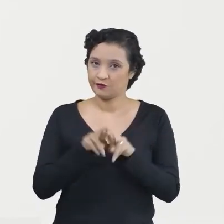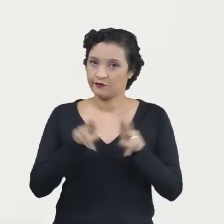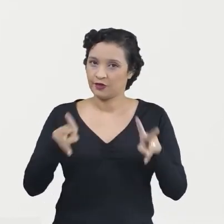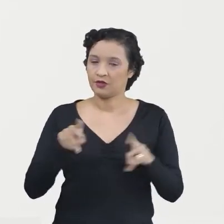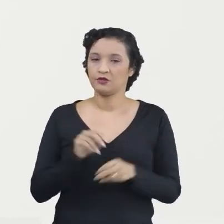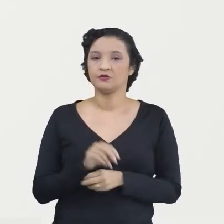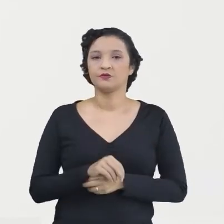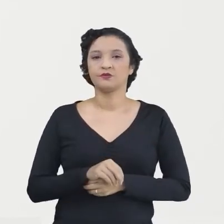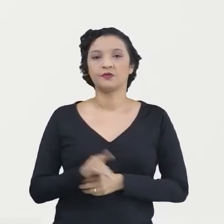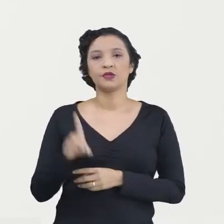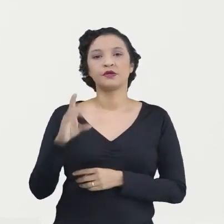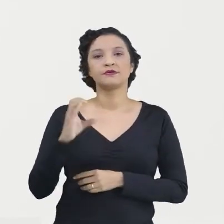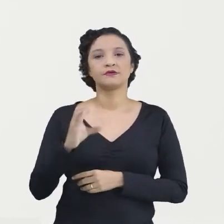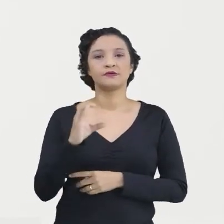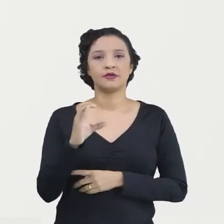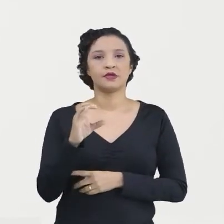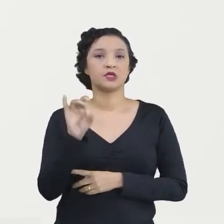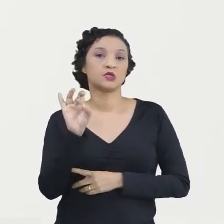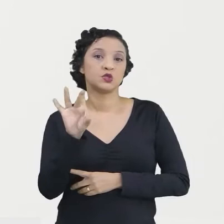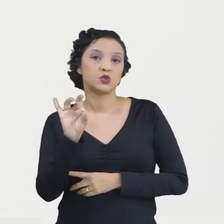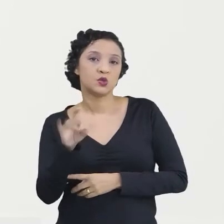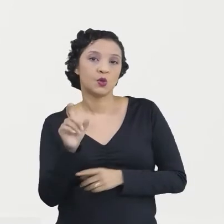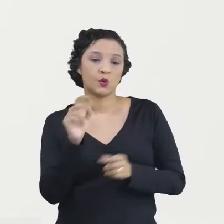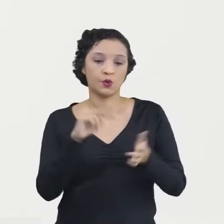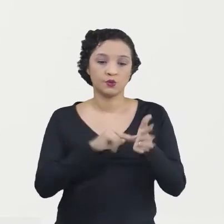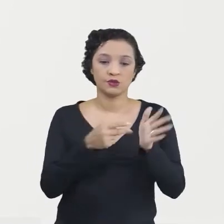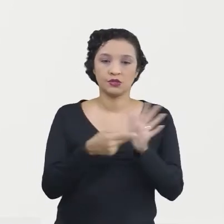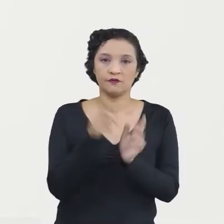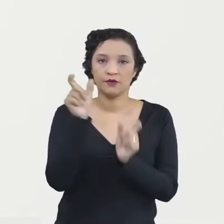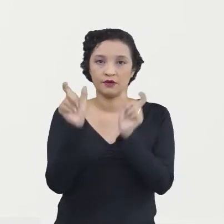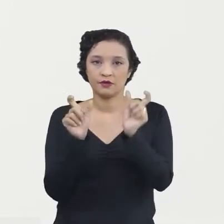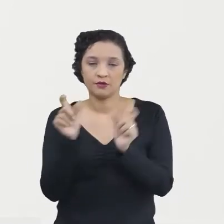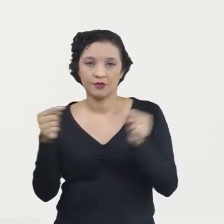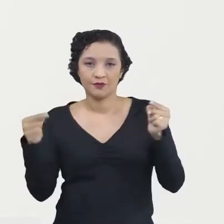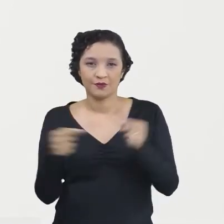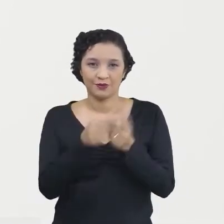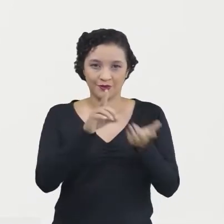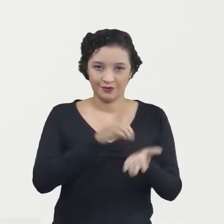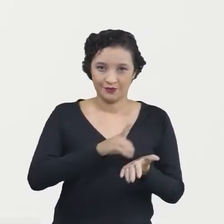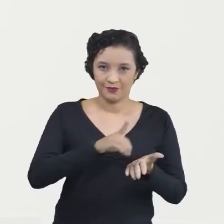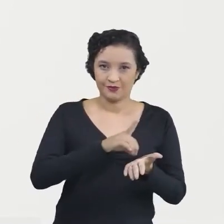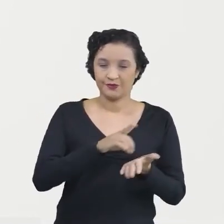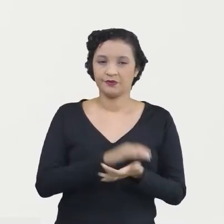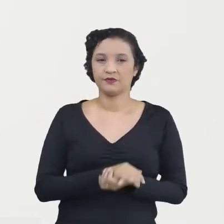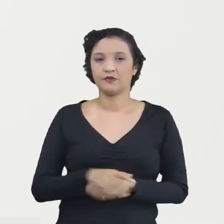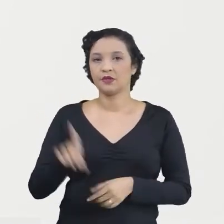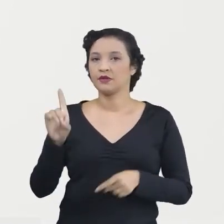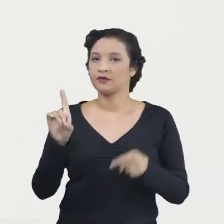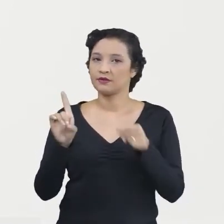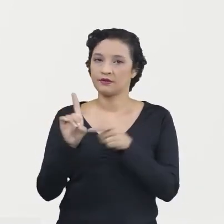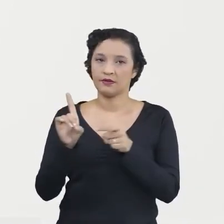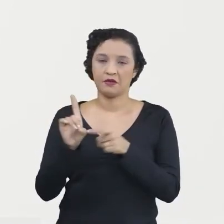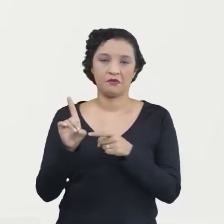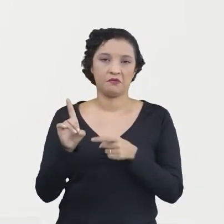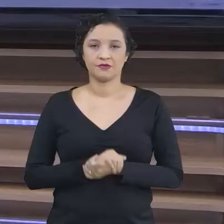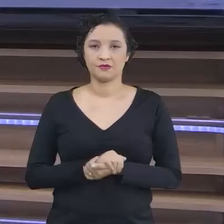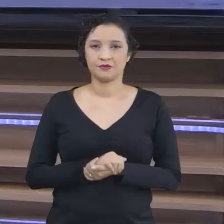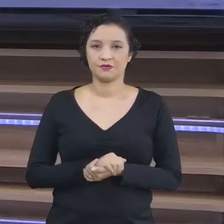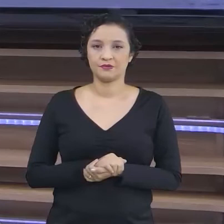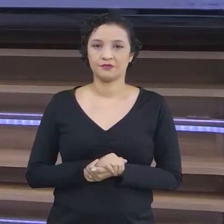somente a linguagem denotativa, aquela literal. Não, letra D, não faz uso de linguagem